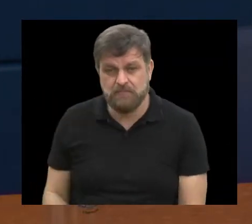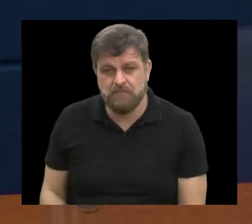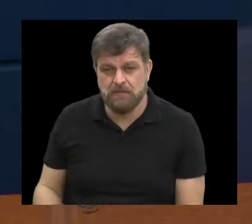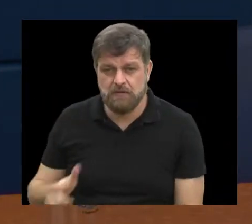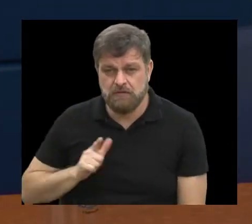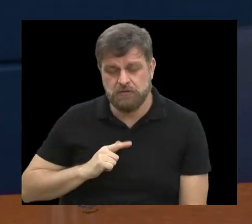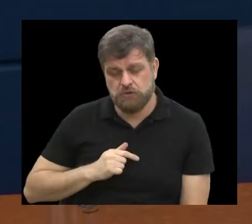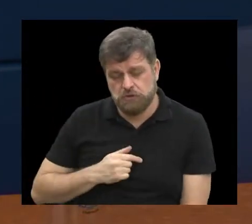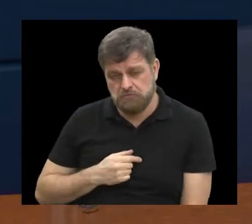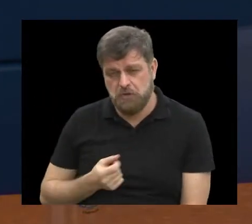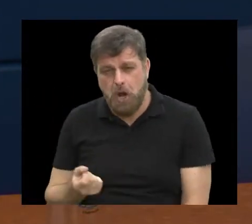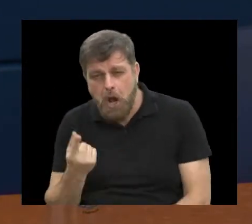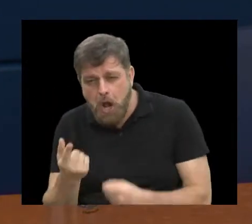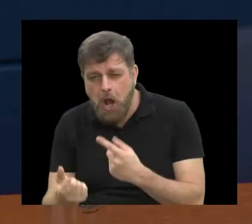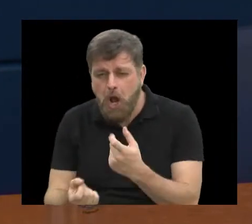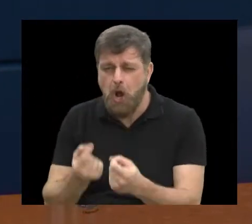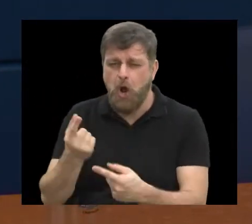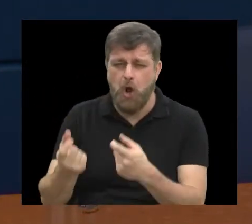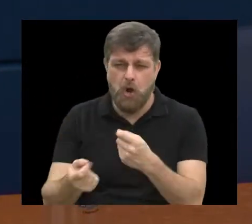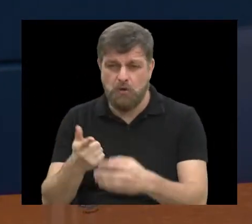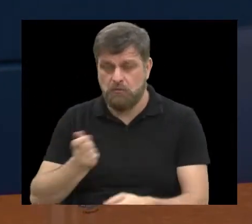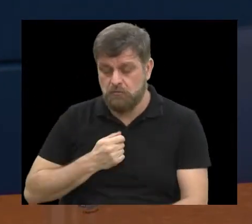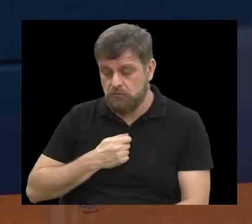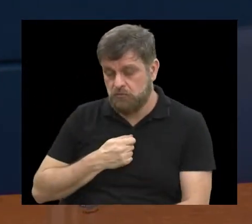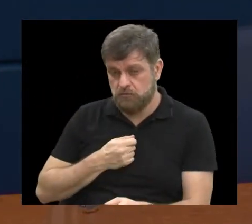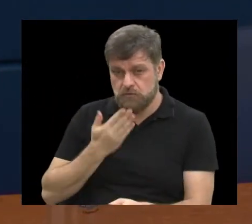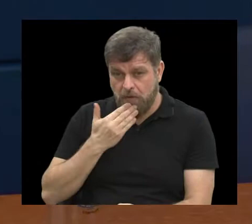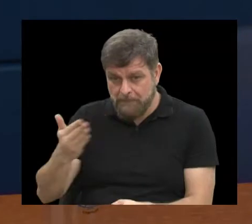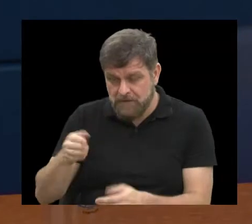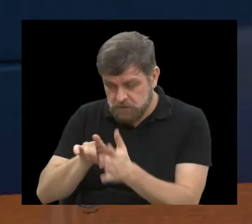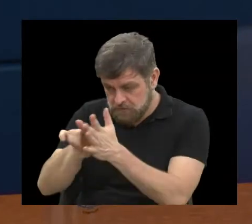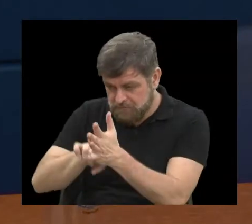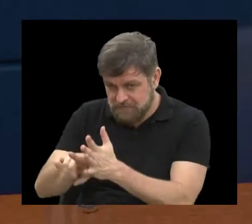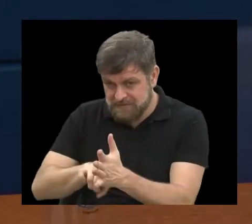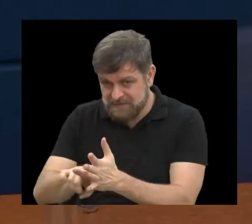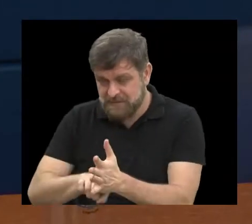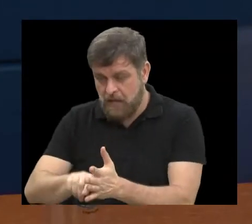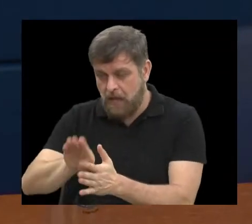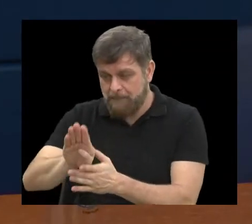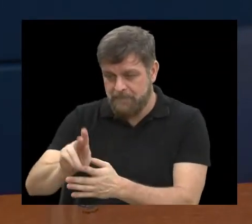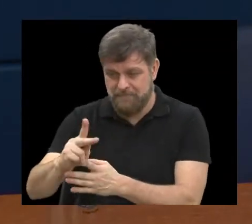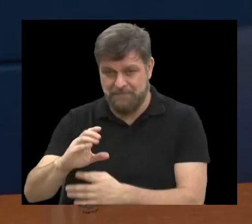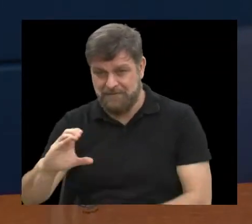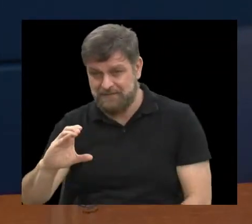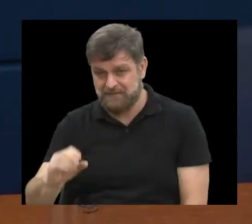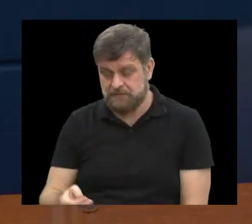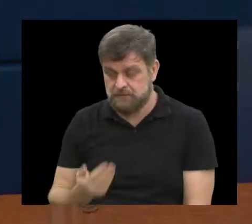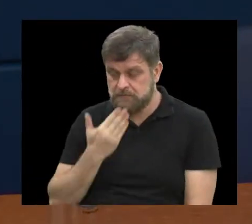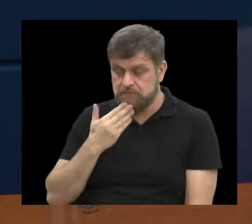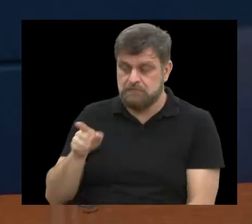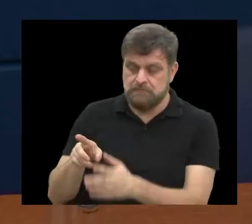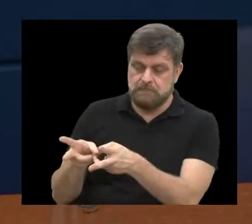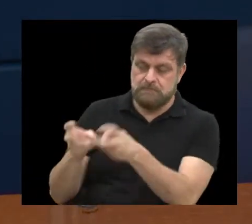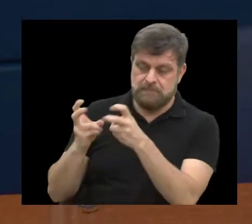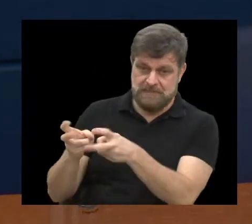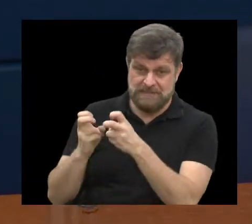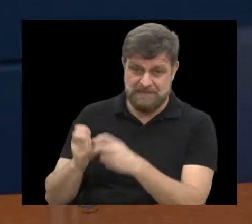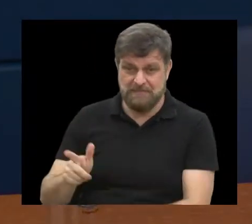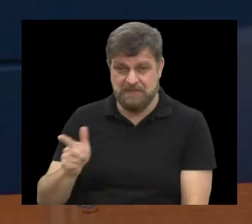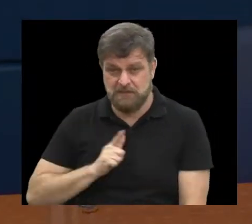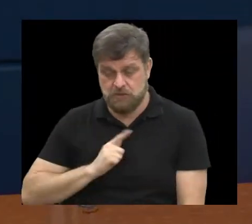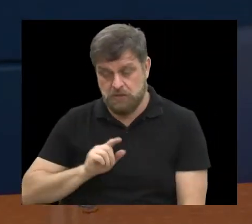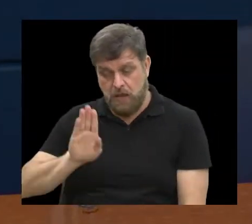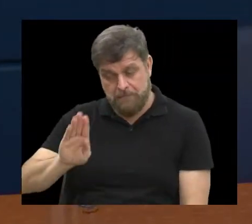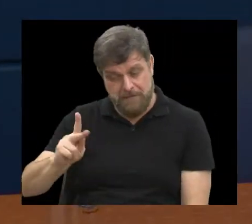alguns processos de revisão, de acordos que pediam que suscitavam alguns benefícios para